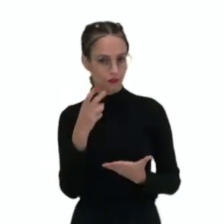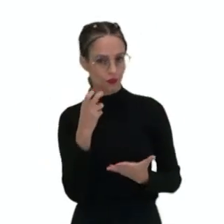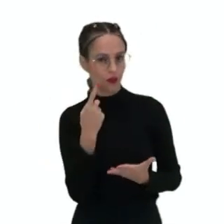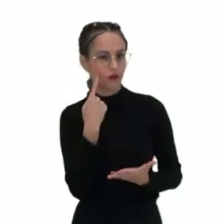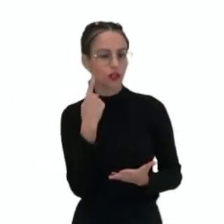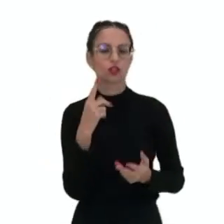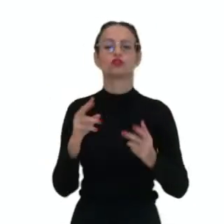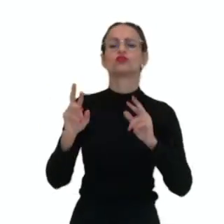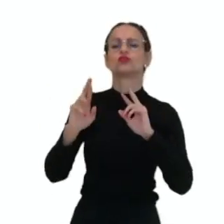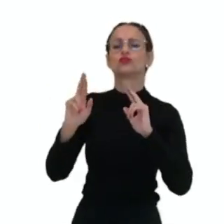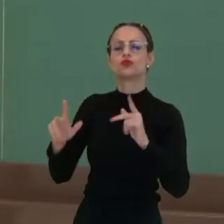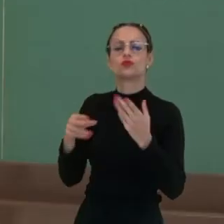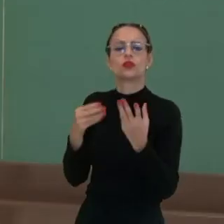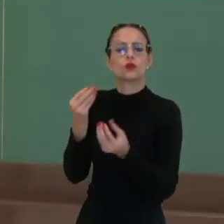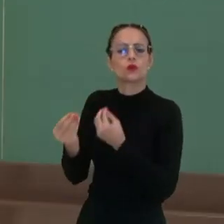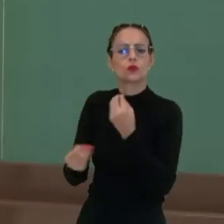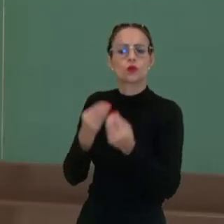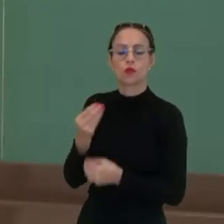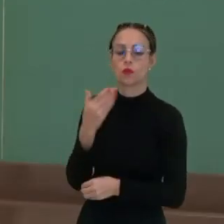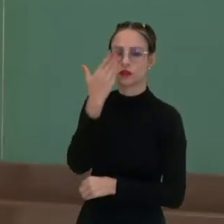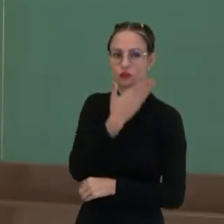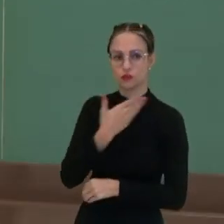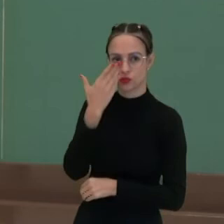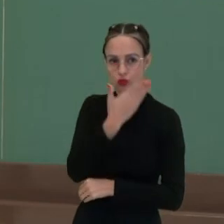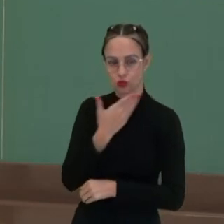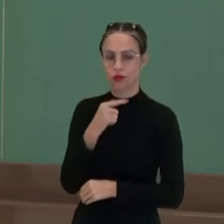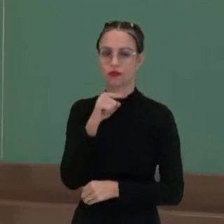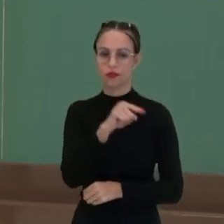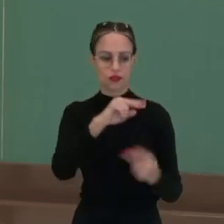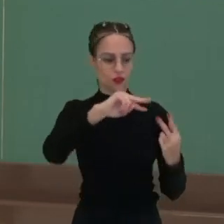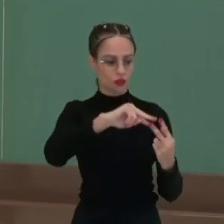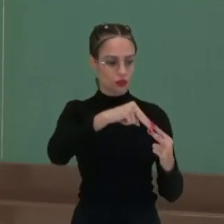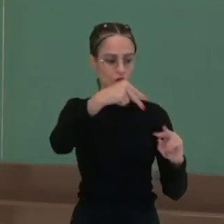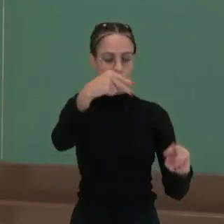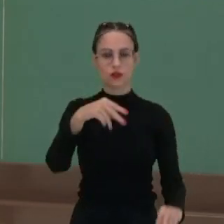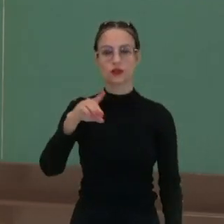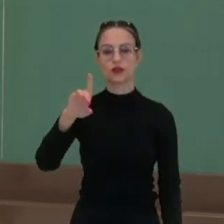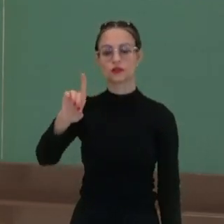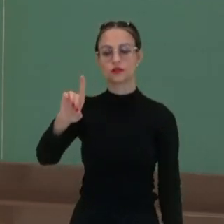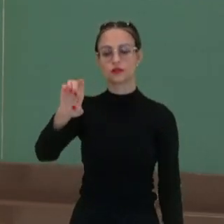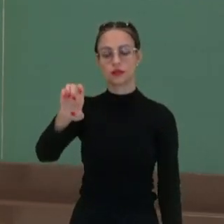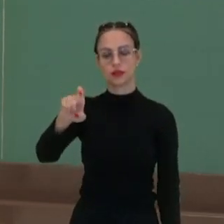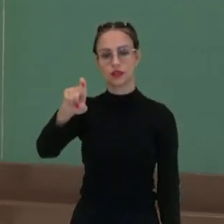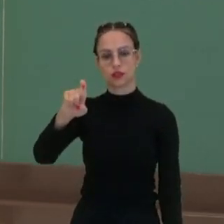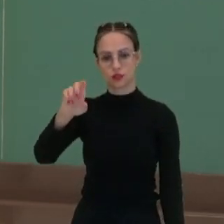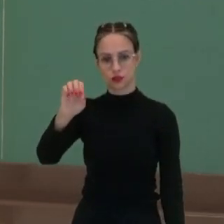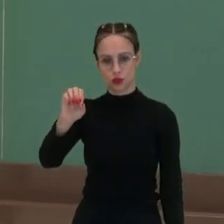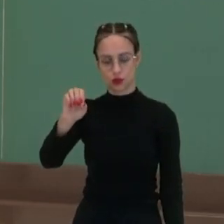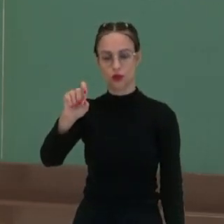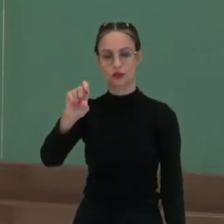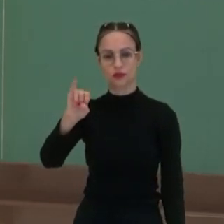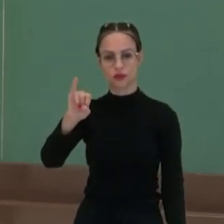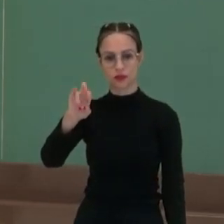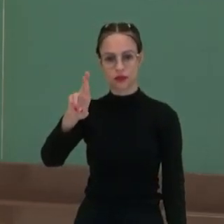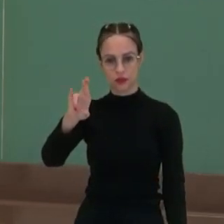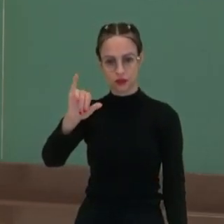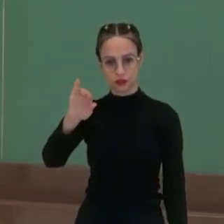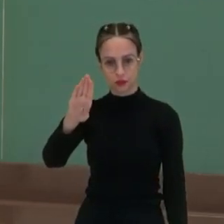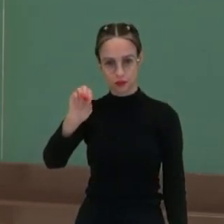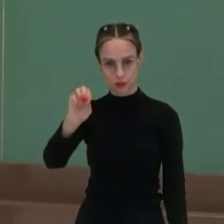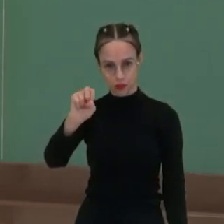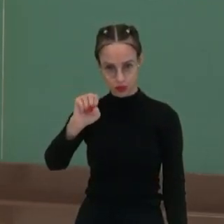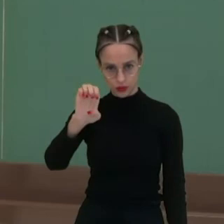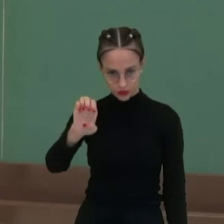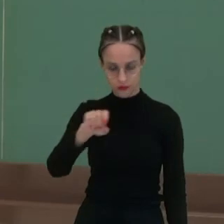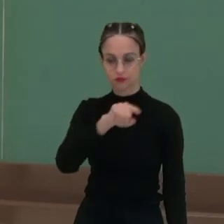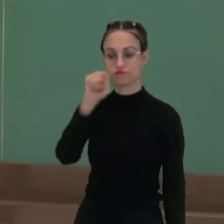a diferença em relação aos açúcares. Então, o açúcar aqui é o desoxirribose, né? Por isso DNA, e aqui